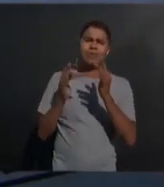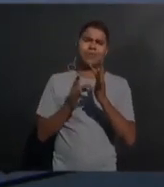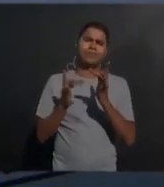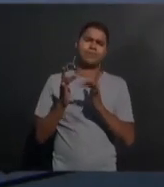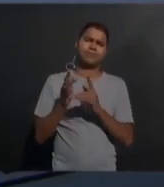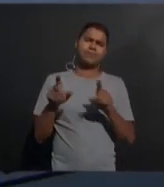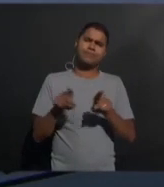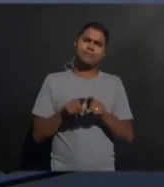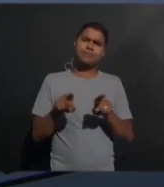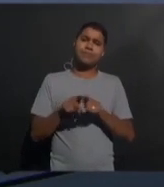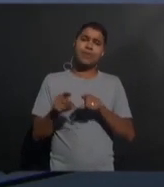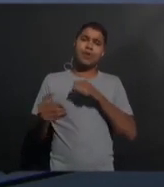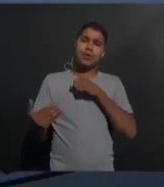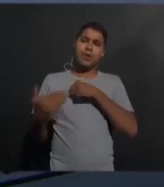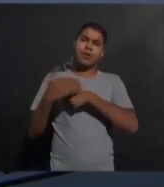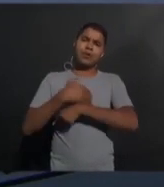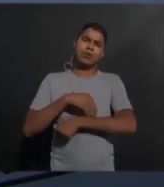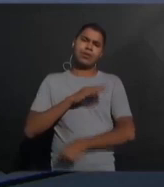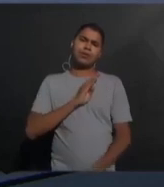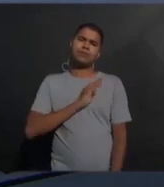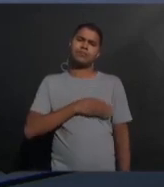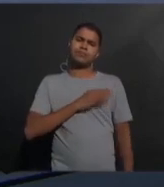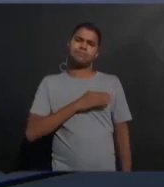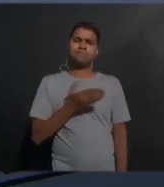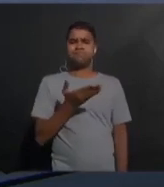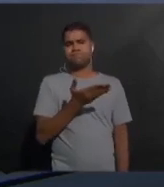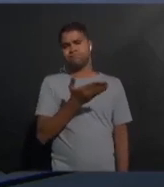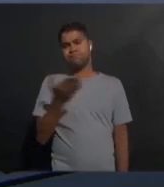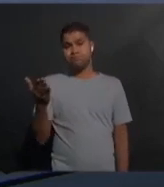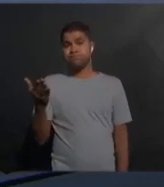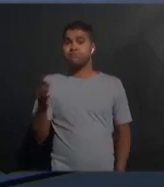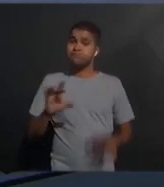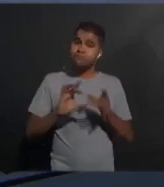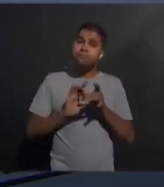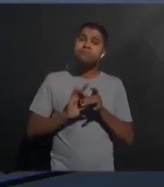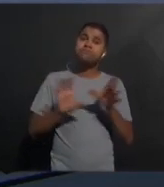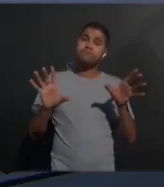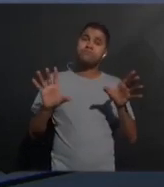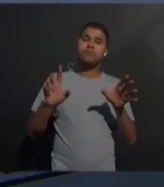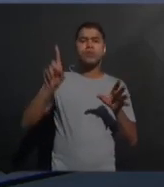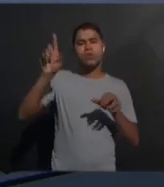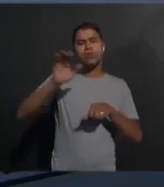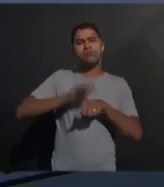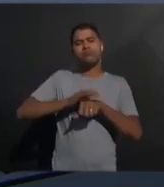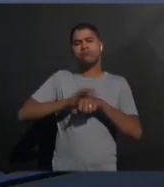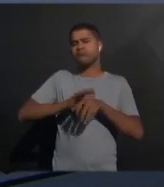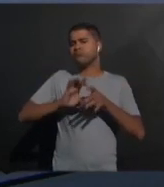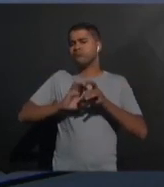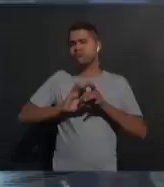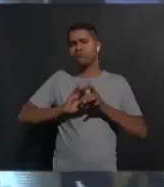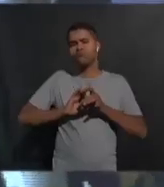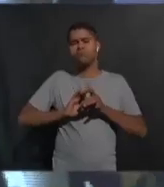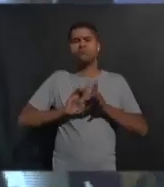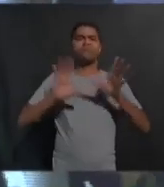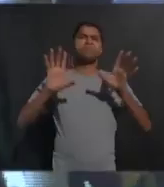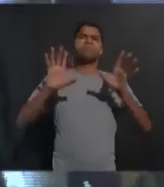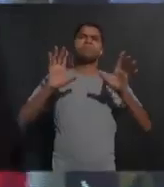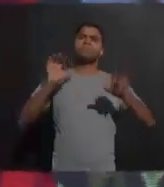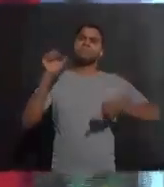em a ele entrar na sua vida no seu coração e permitir que ele faça algo